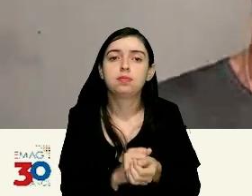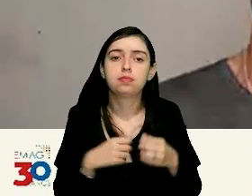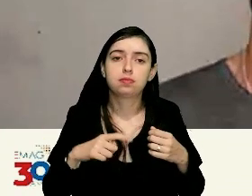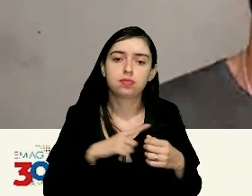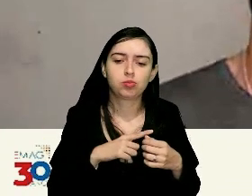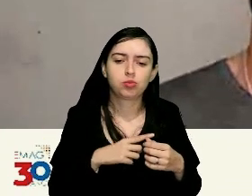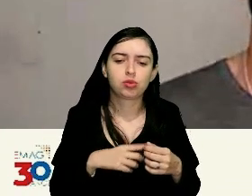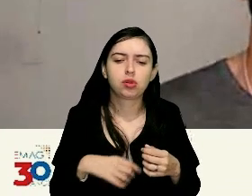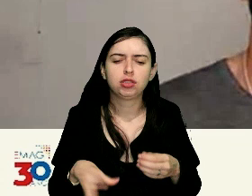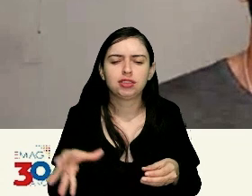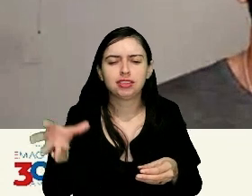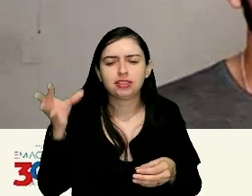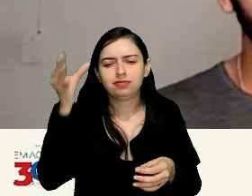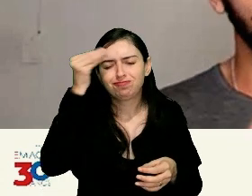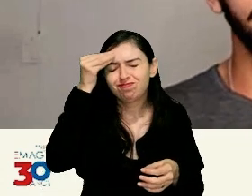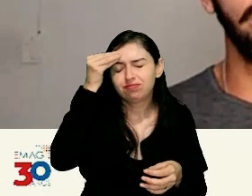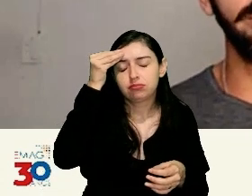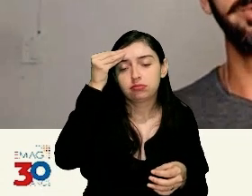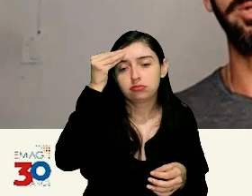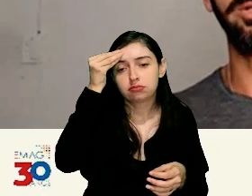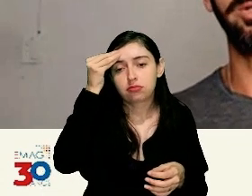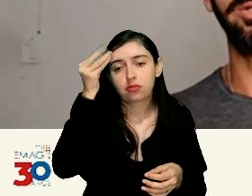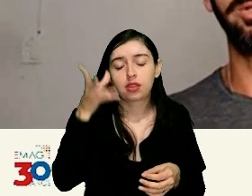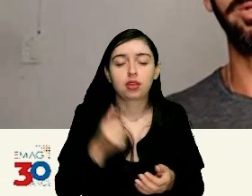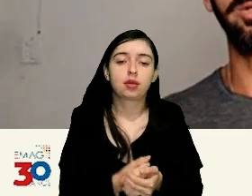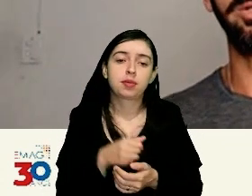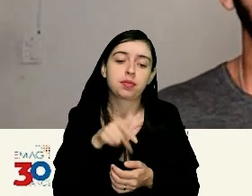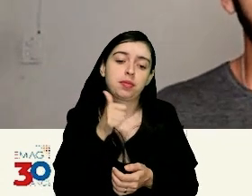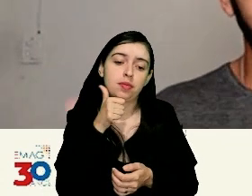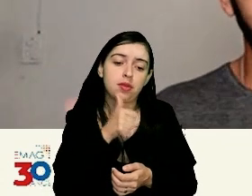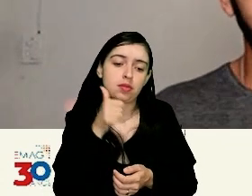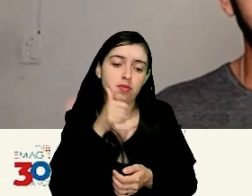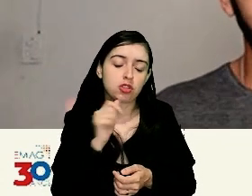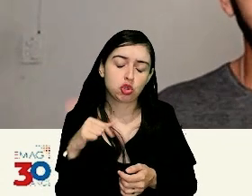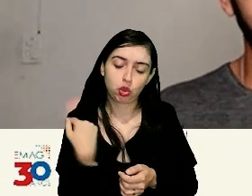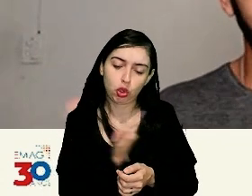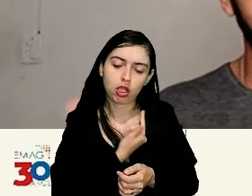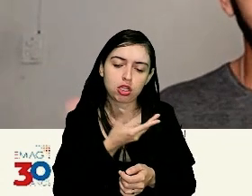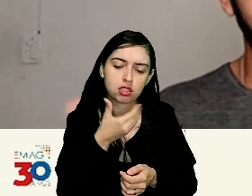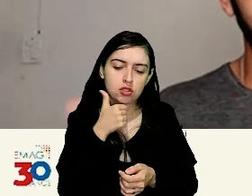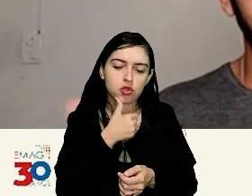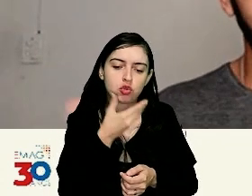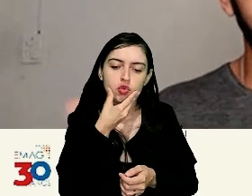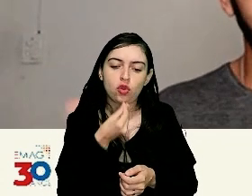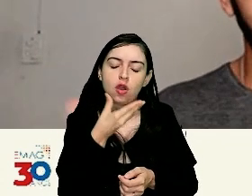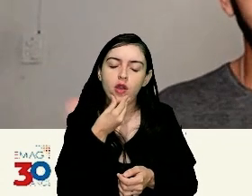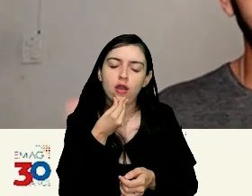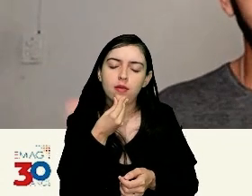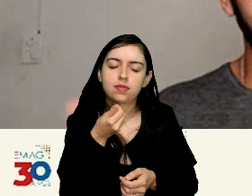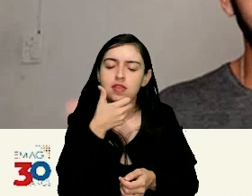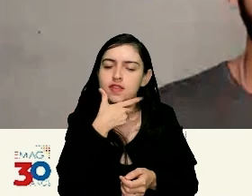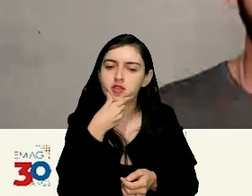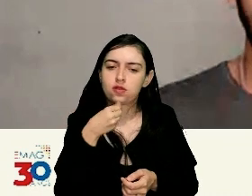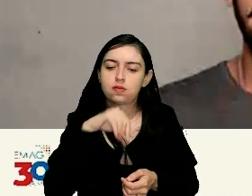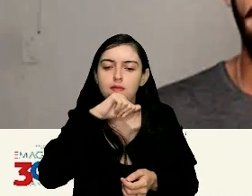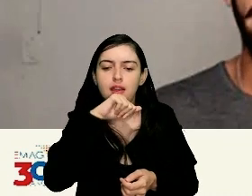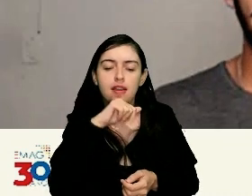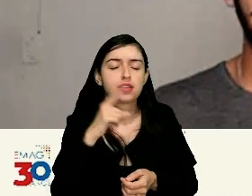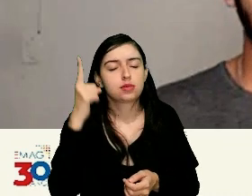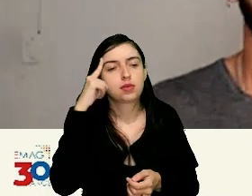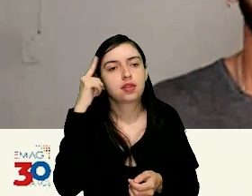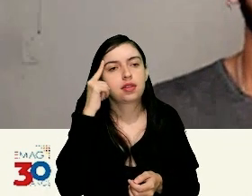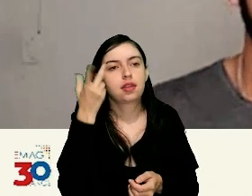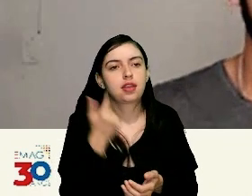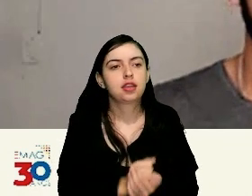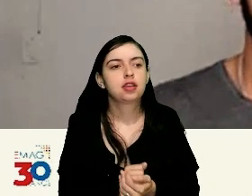grande para essas mulheres. E para nós homens, para nós pais, justamente a ideia que vocês mulheres,